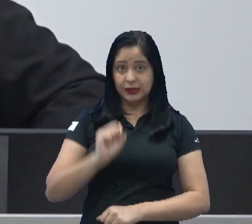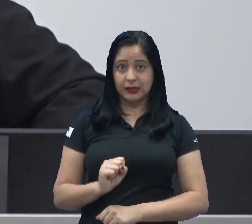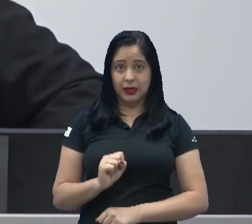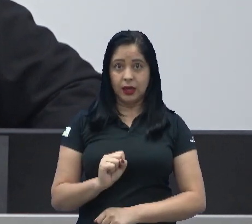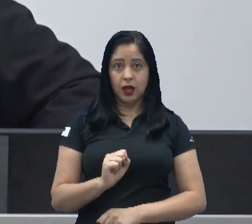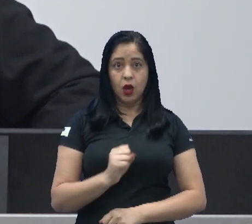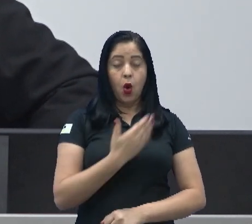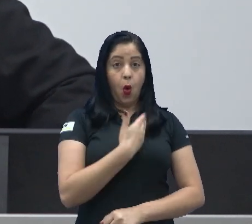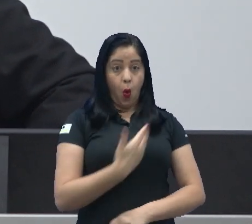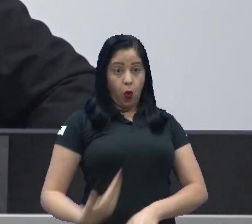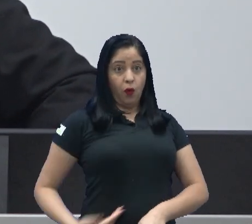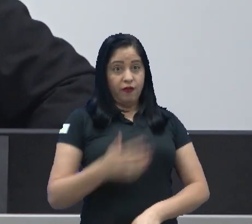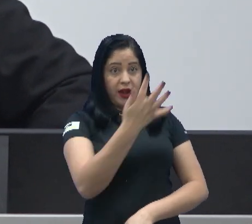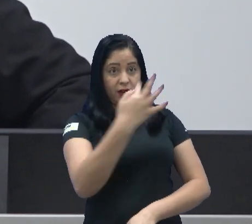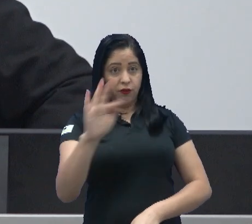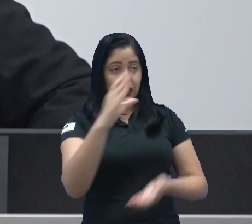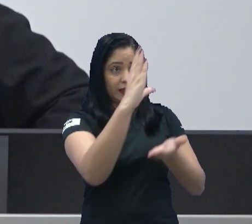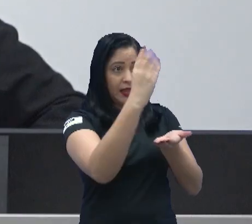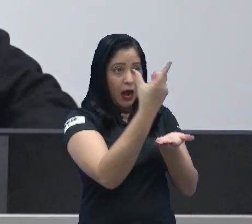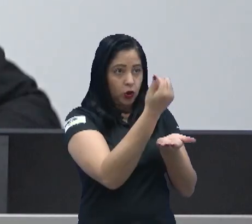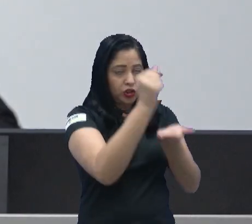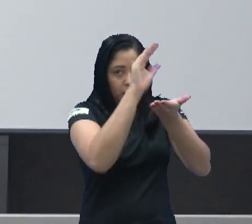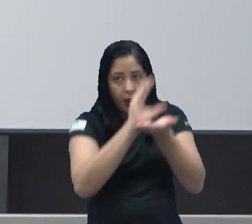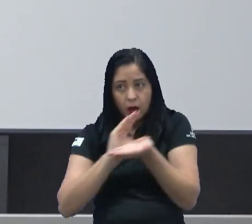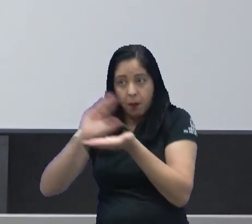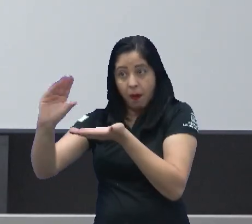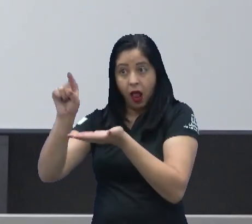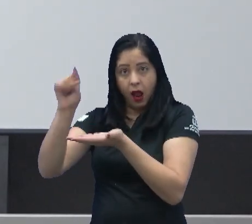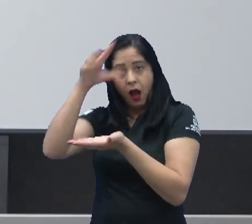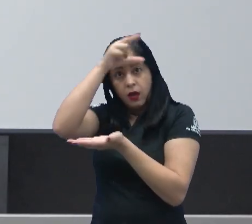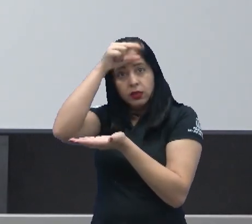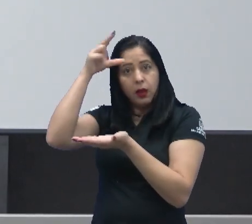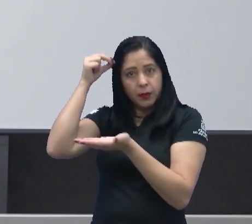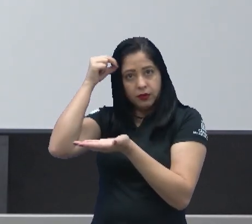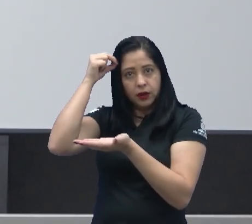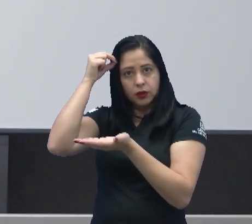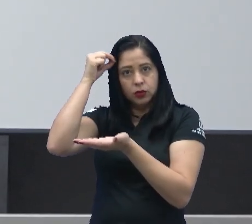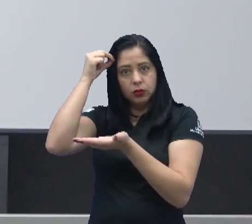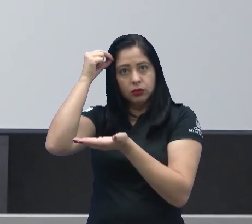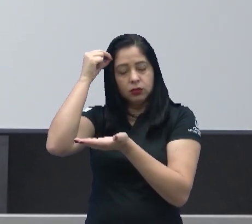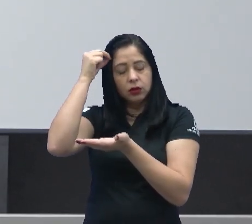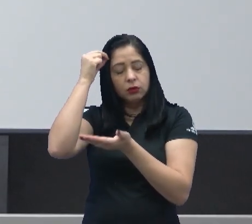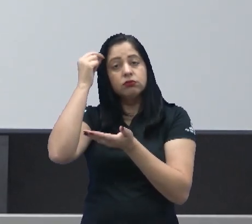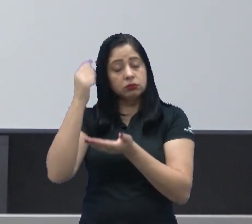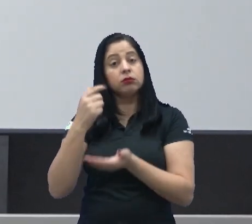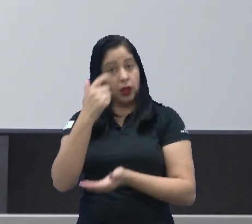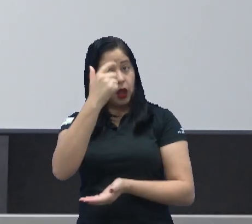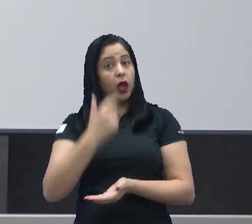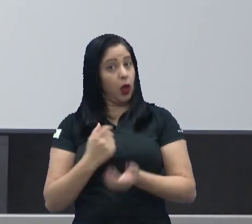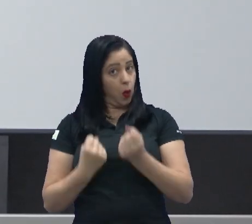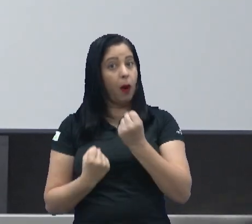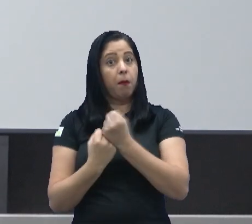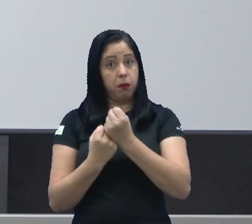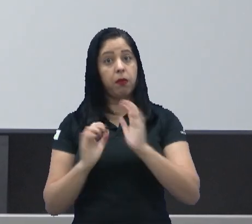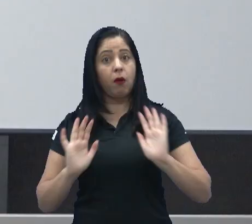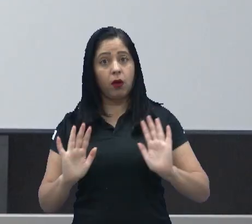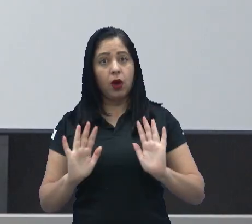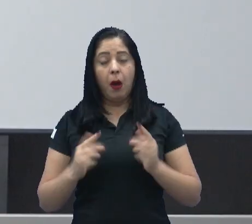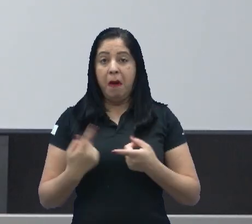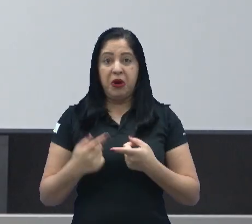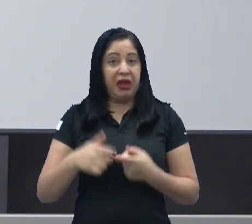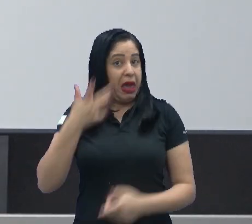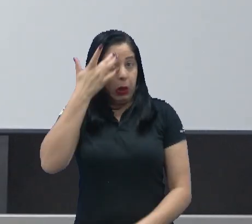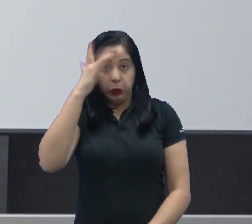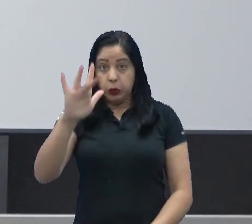para a prefeitura, e vou estar verificando isso, pode contar com esse presidente, que eu não sei dessa informação,